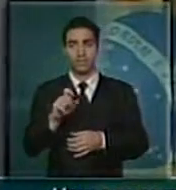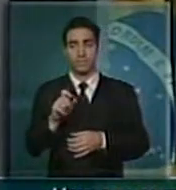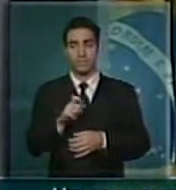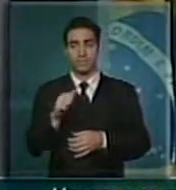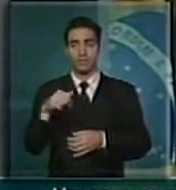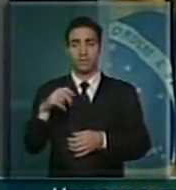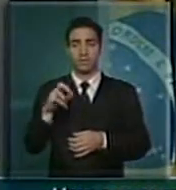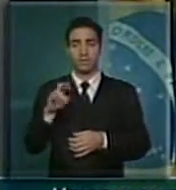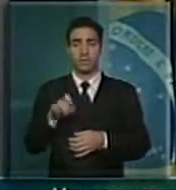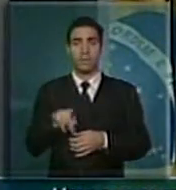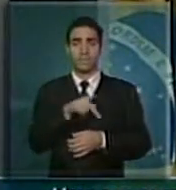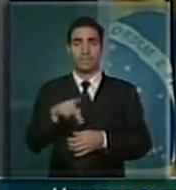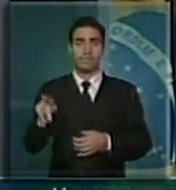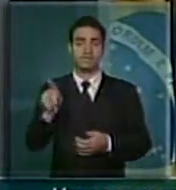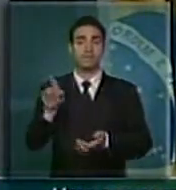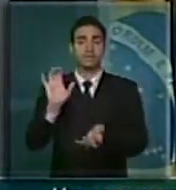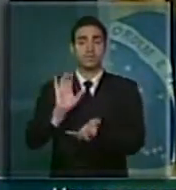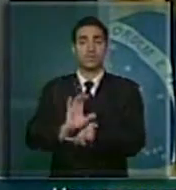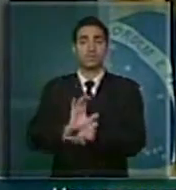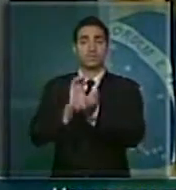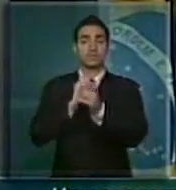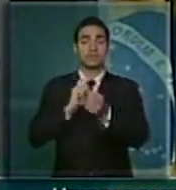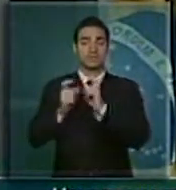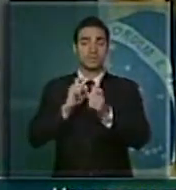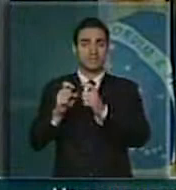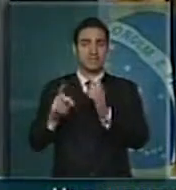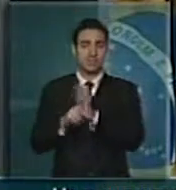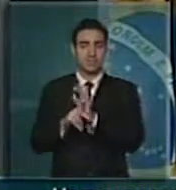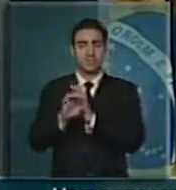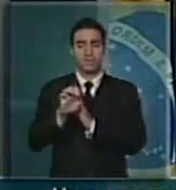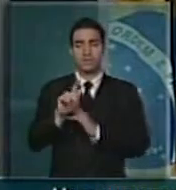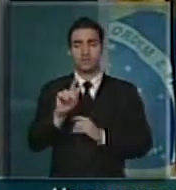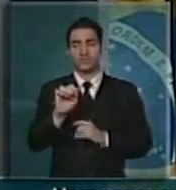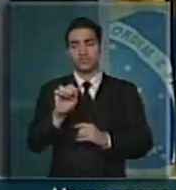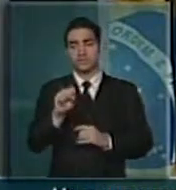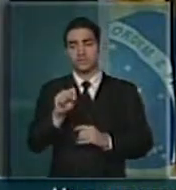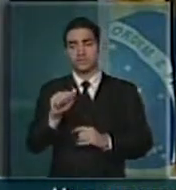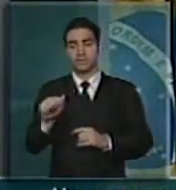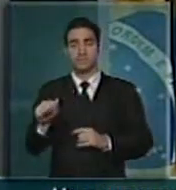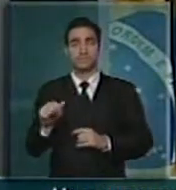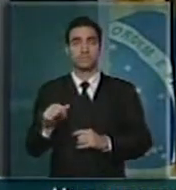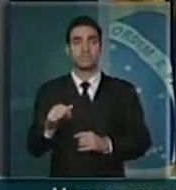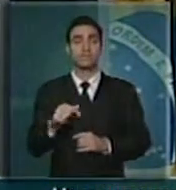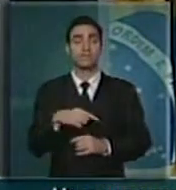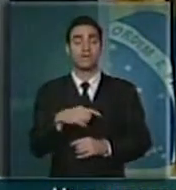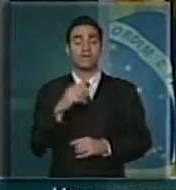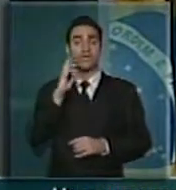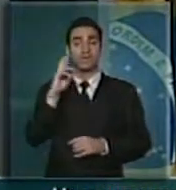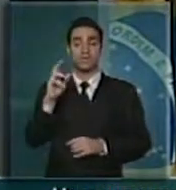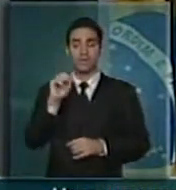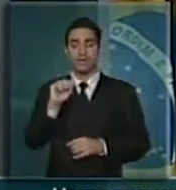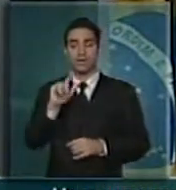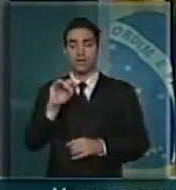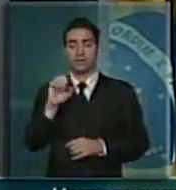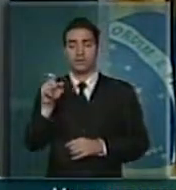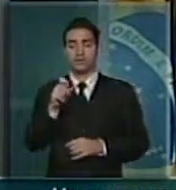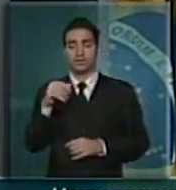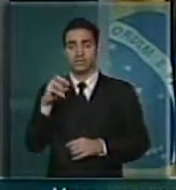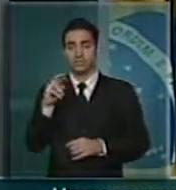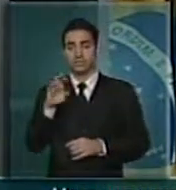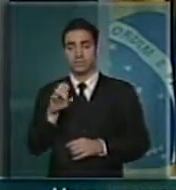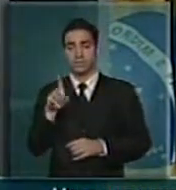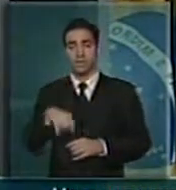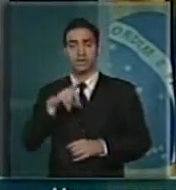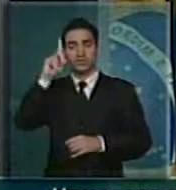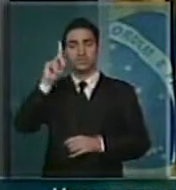Vasconcelos, presidente do Conselho de Administração da IGESA, o senhor Alexandre Freeland, diretor executivo